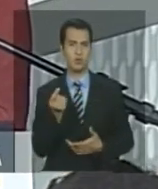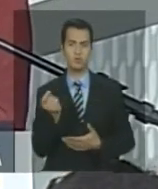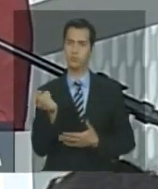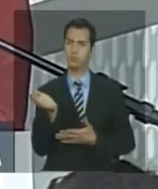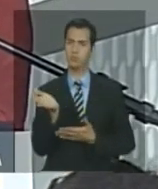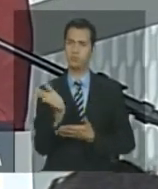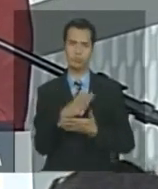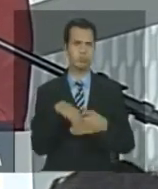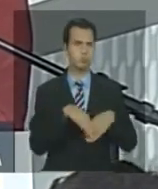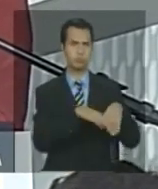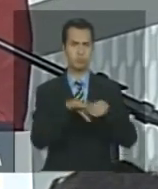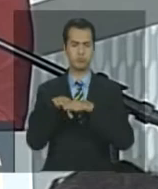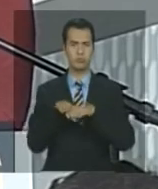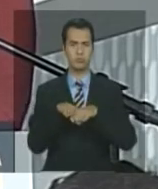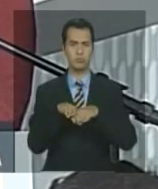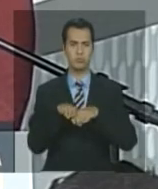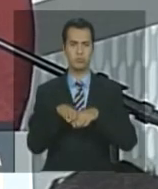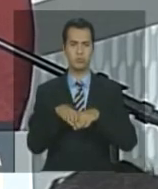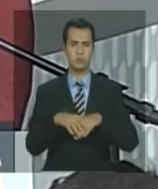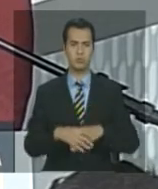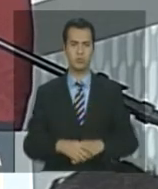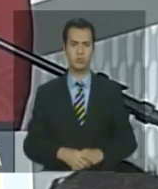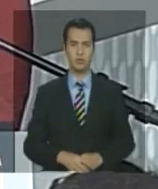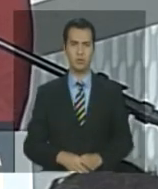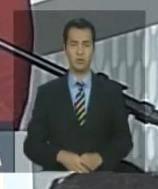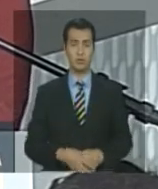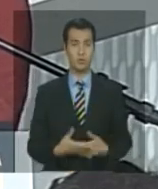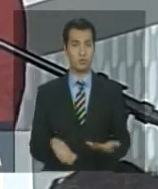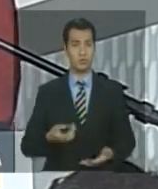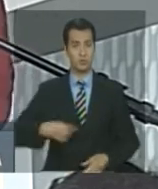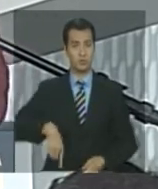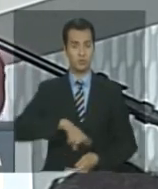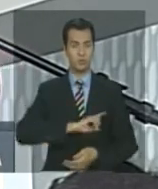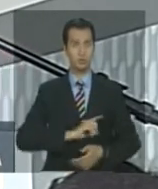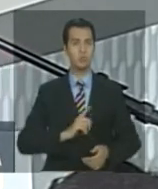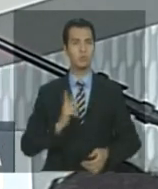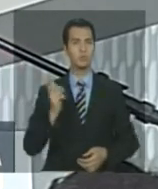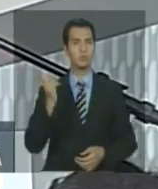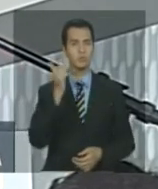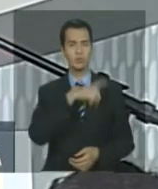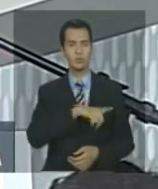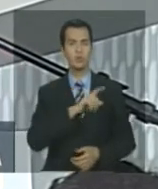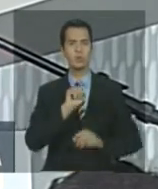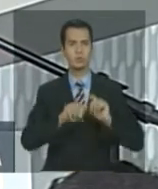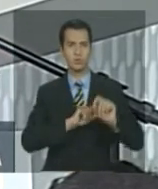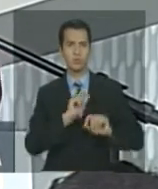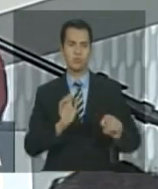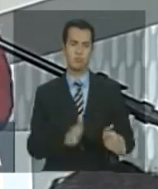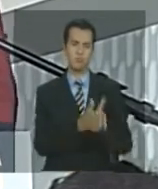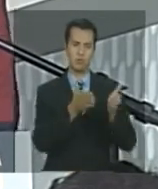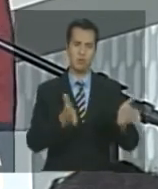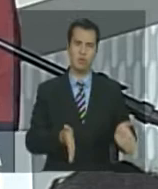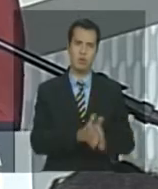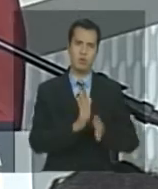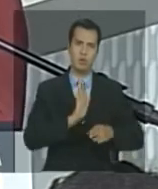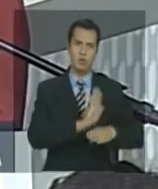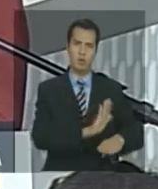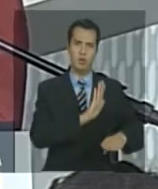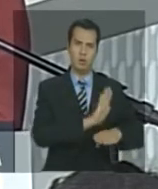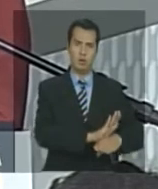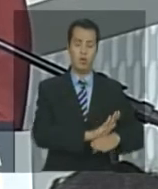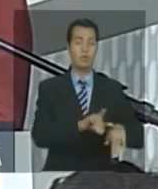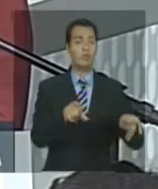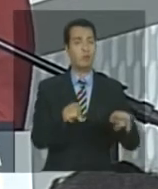E isso permitiu que nós criássemos, junto com o combate à miséria, também um respeito